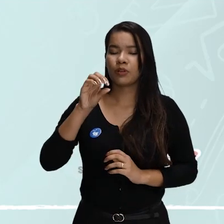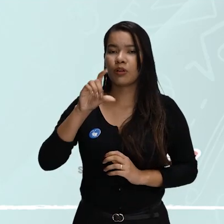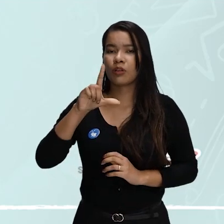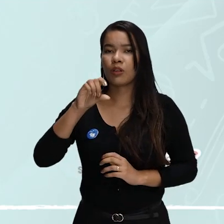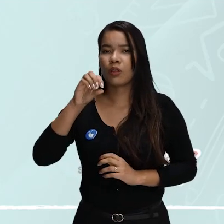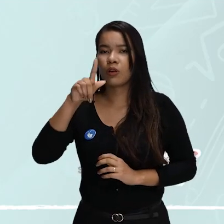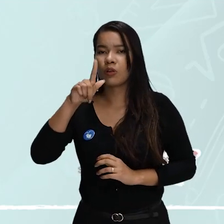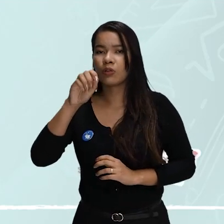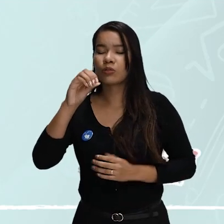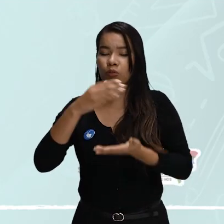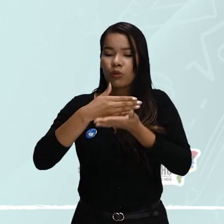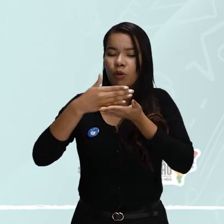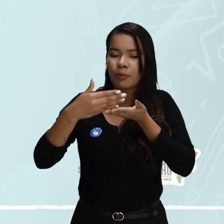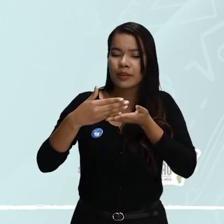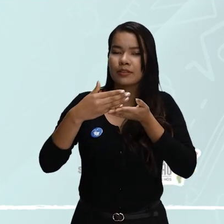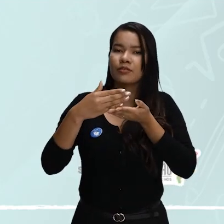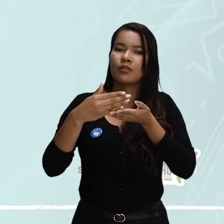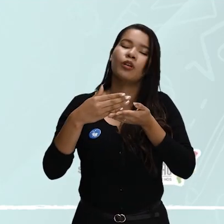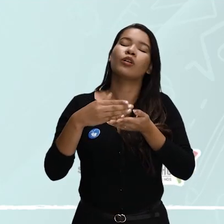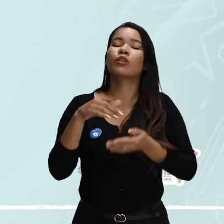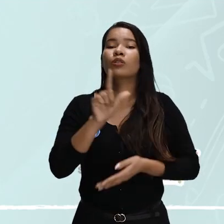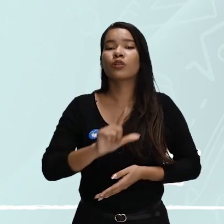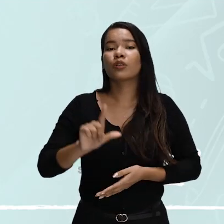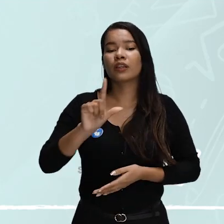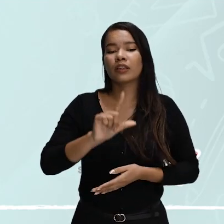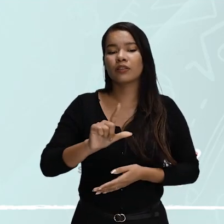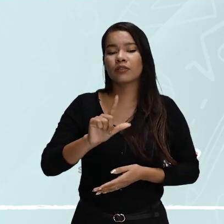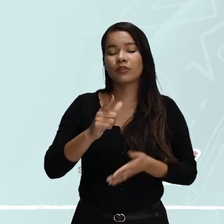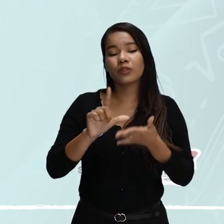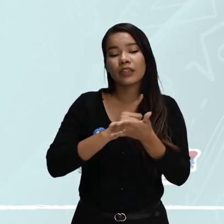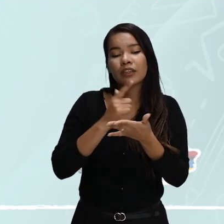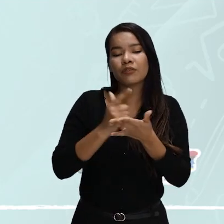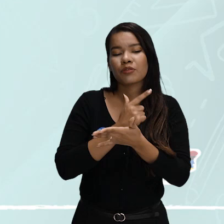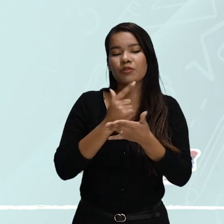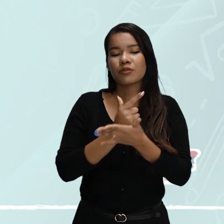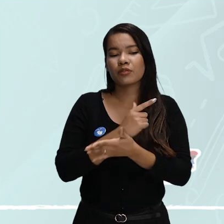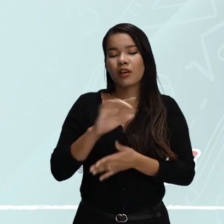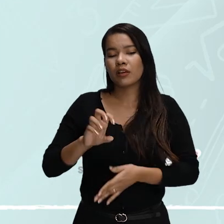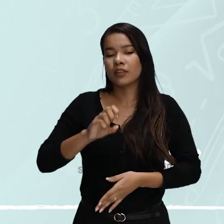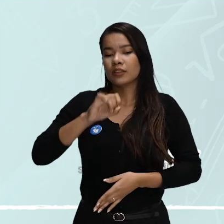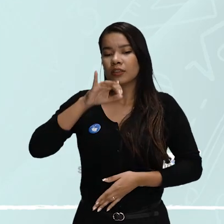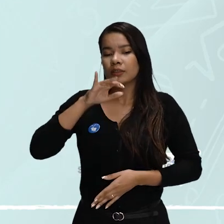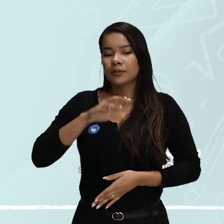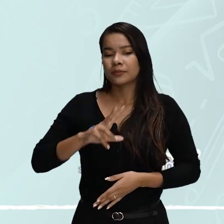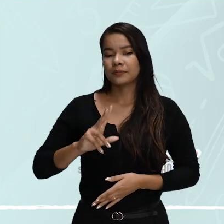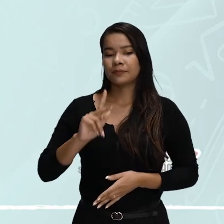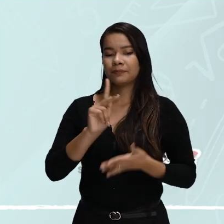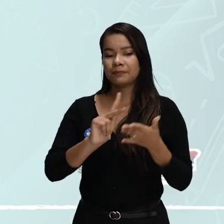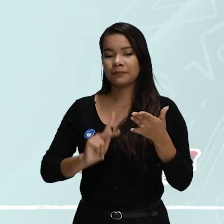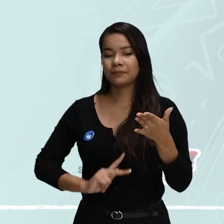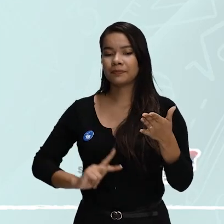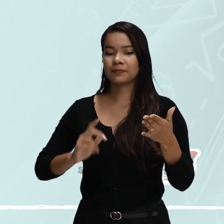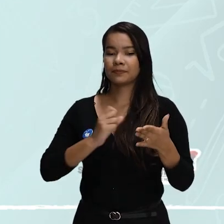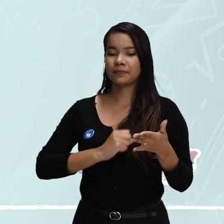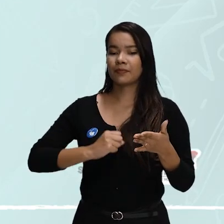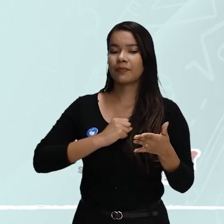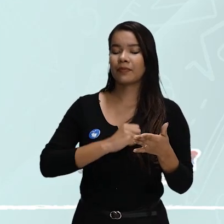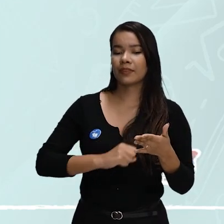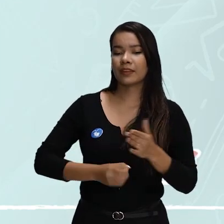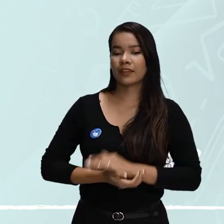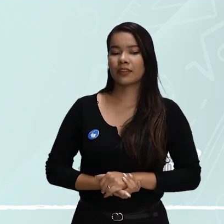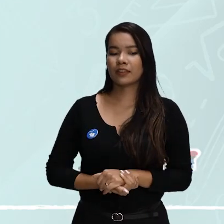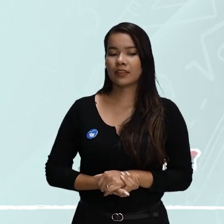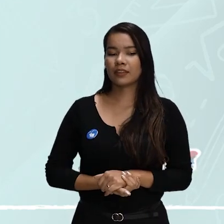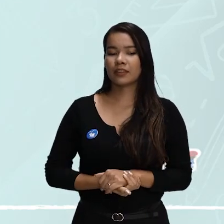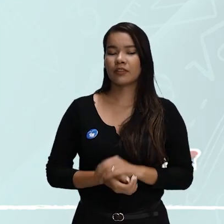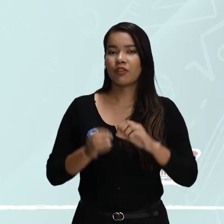livro Suspiros Poéticos e Saudades, lançado por quem? Gonçalves de Magalhães, onde? Lá